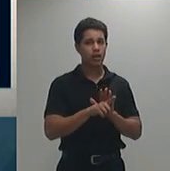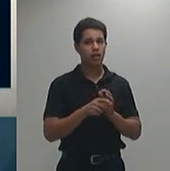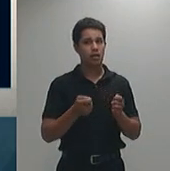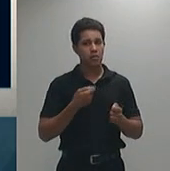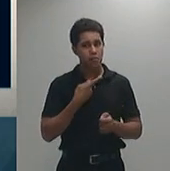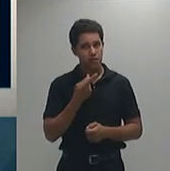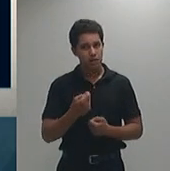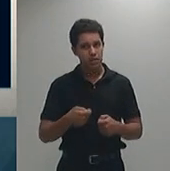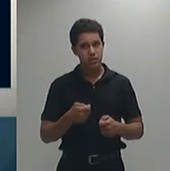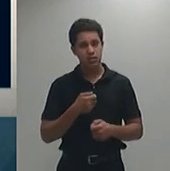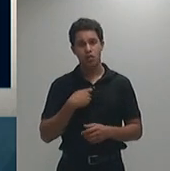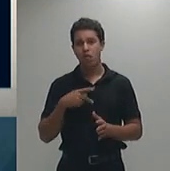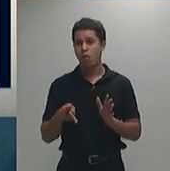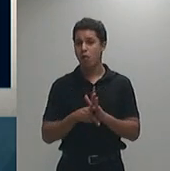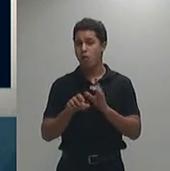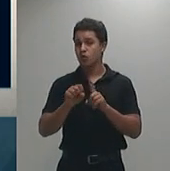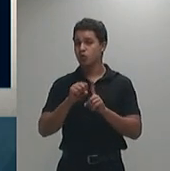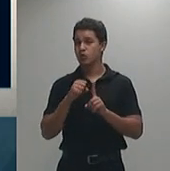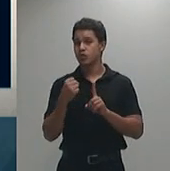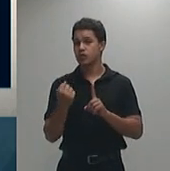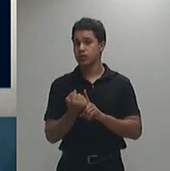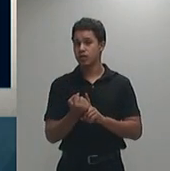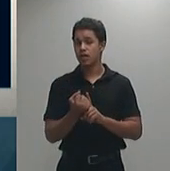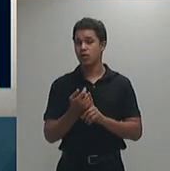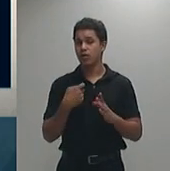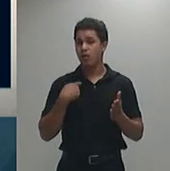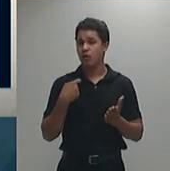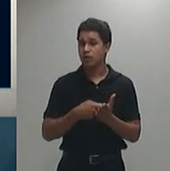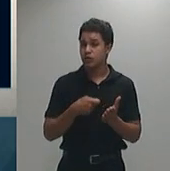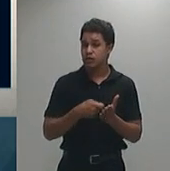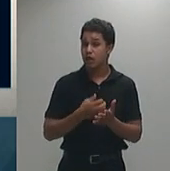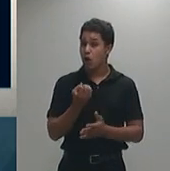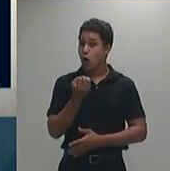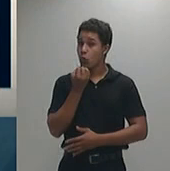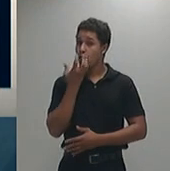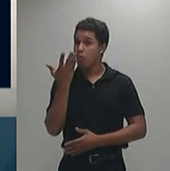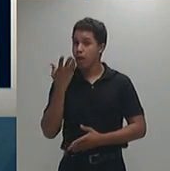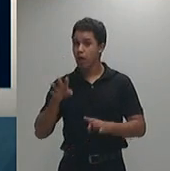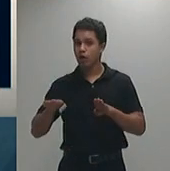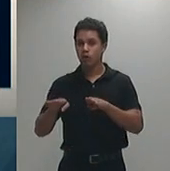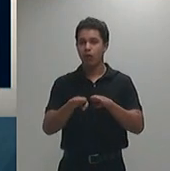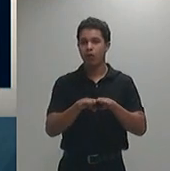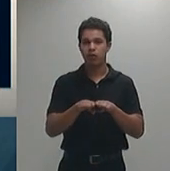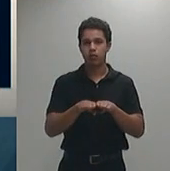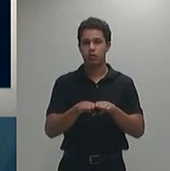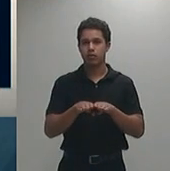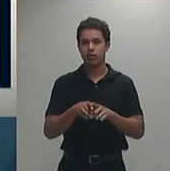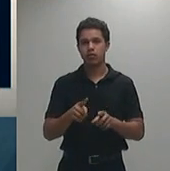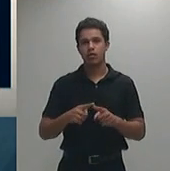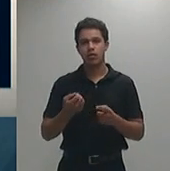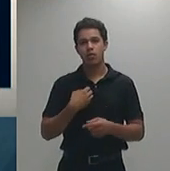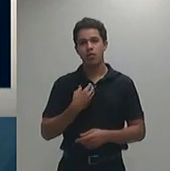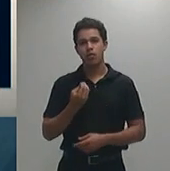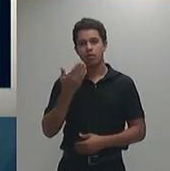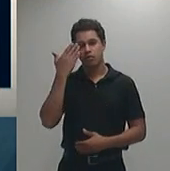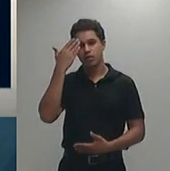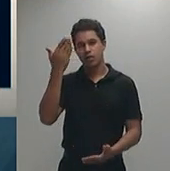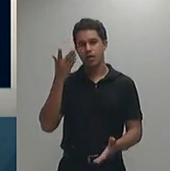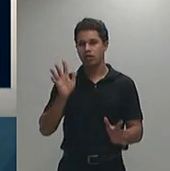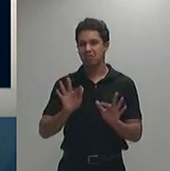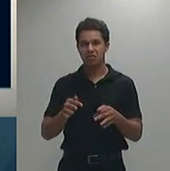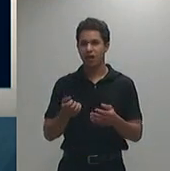a que ela se destina e às exigências do bem comum Muito obrigado e céu por aqui silêncio é é